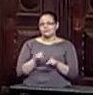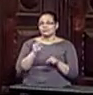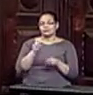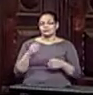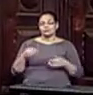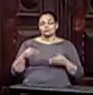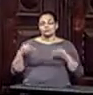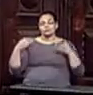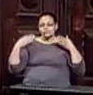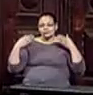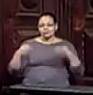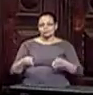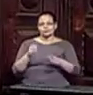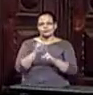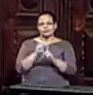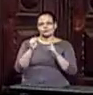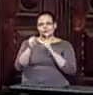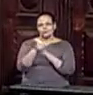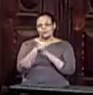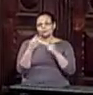social, porque,